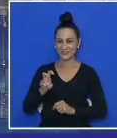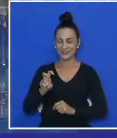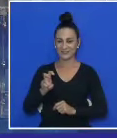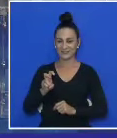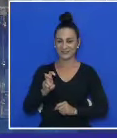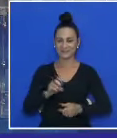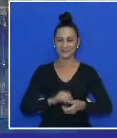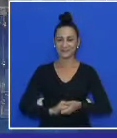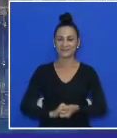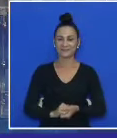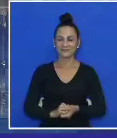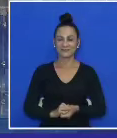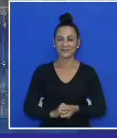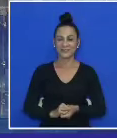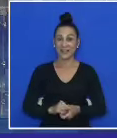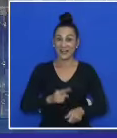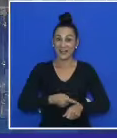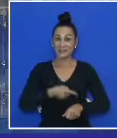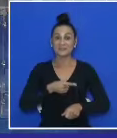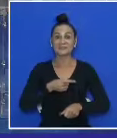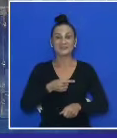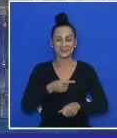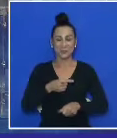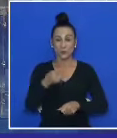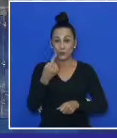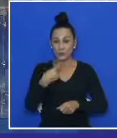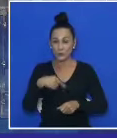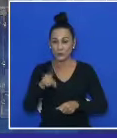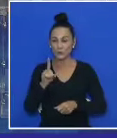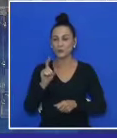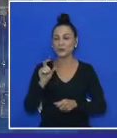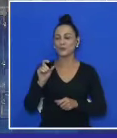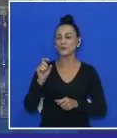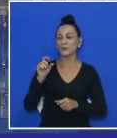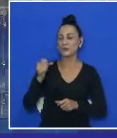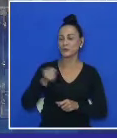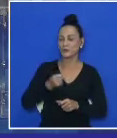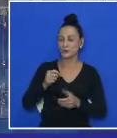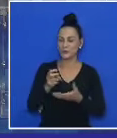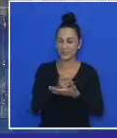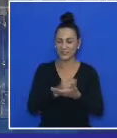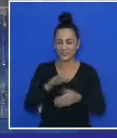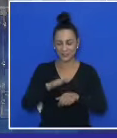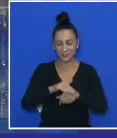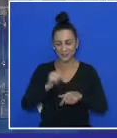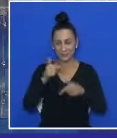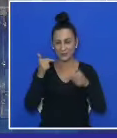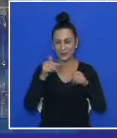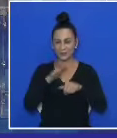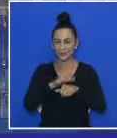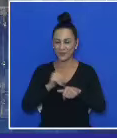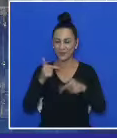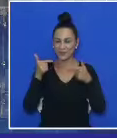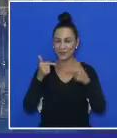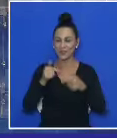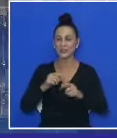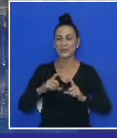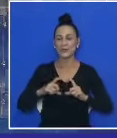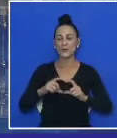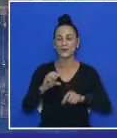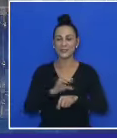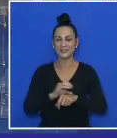Azul, 15. Agora, o quinto e último número da quina. Pode chamar que a sorte vem. Vem sorte, vem sorte.